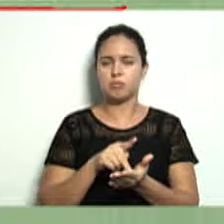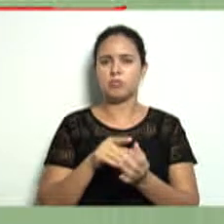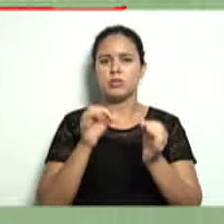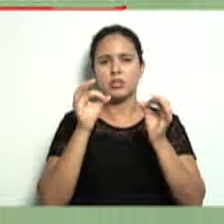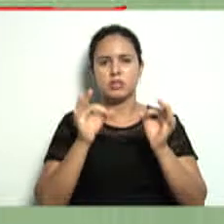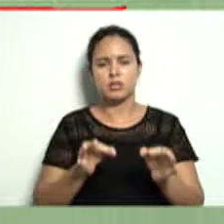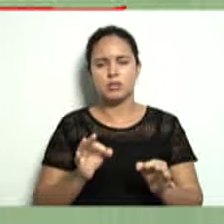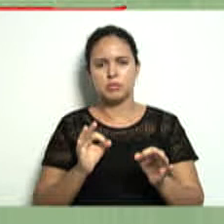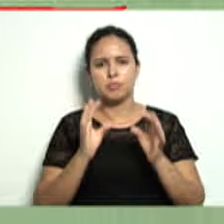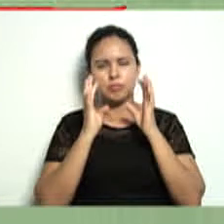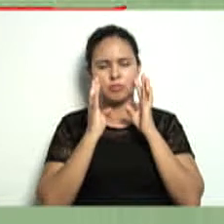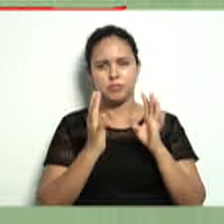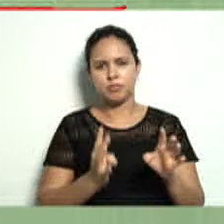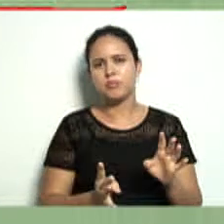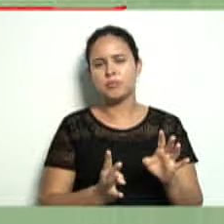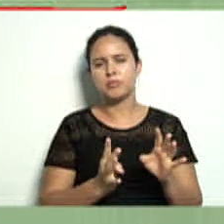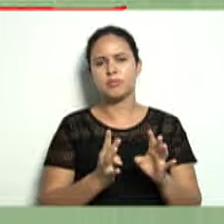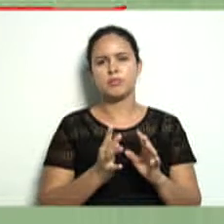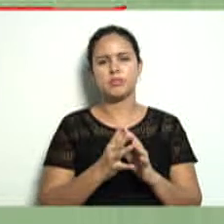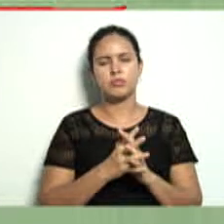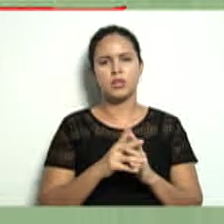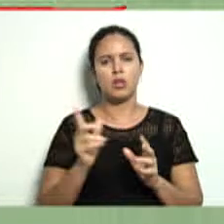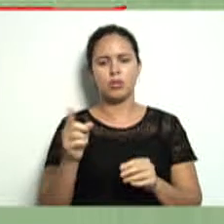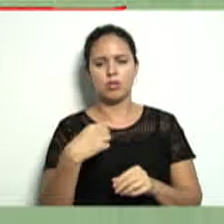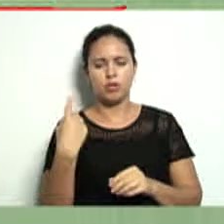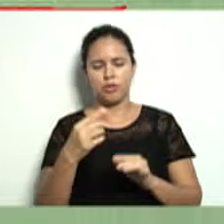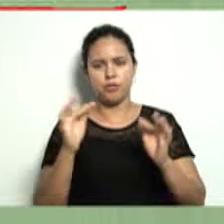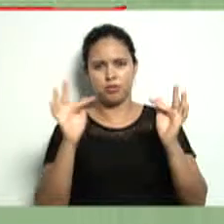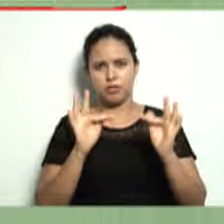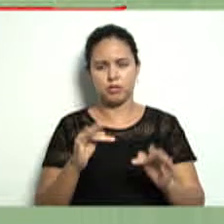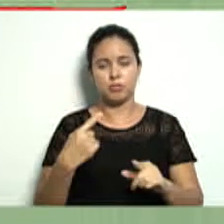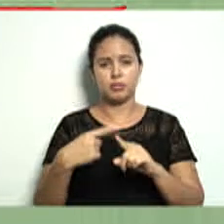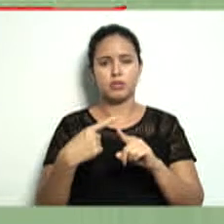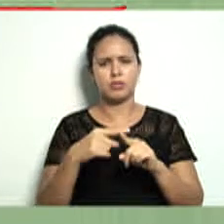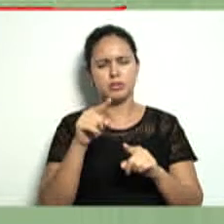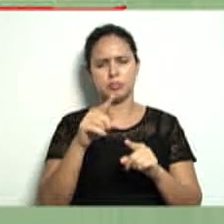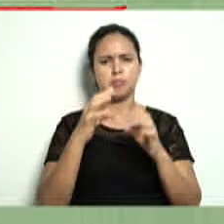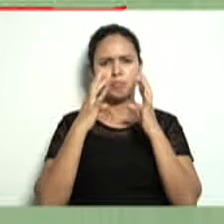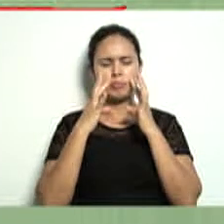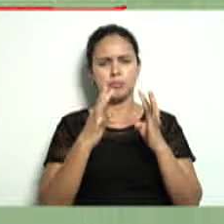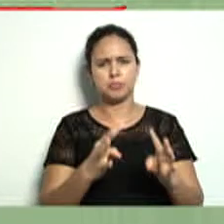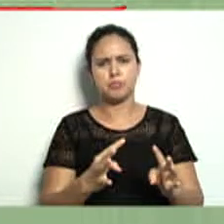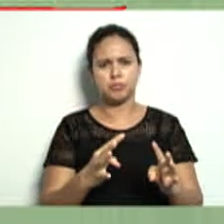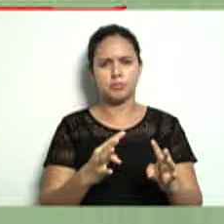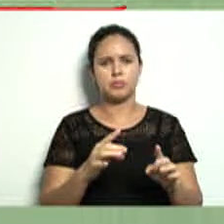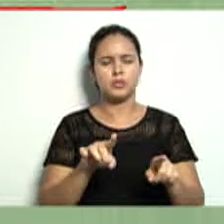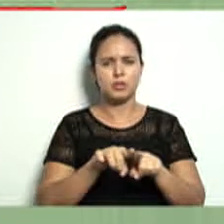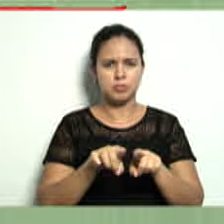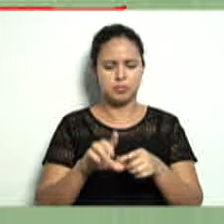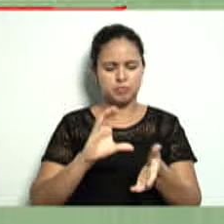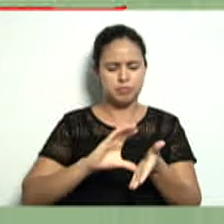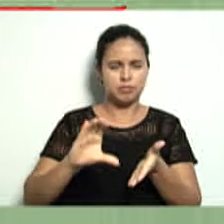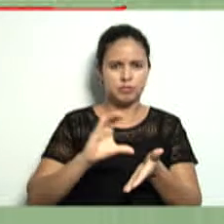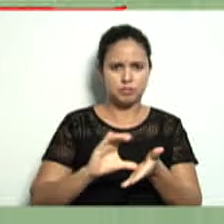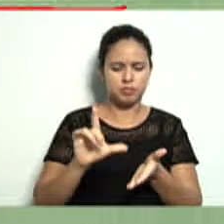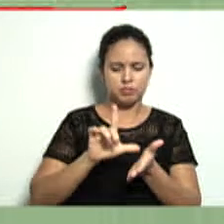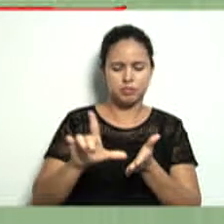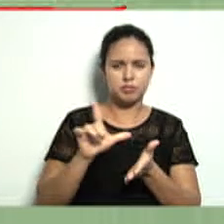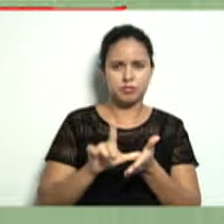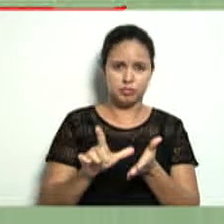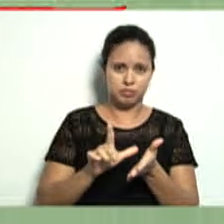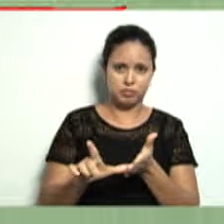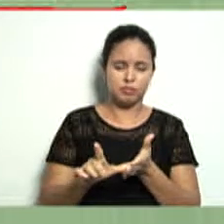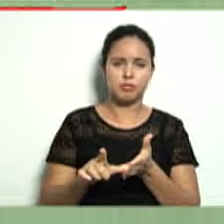atentos e isso nós ficamos felizes porque vocês estão atentos nas nossas aulas e no material. Por isso que eu falei que vocês